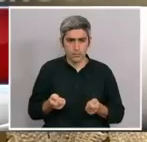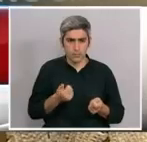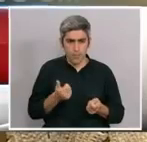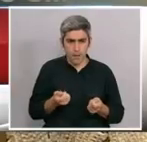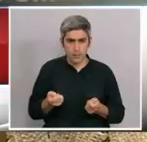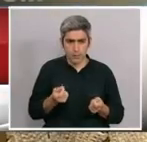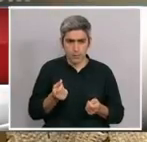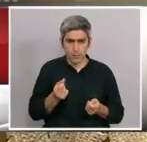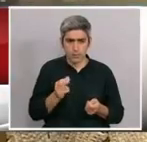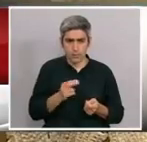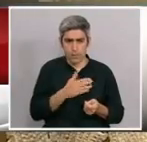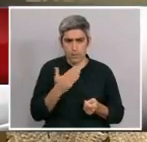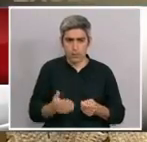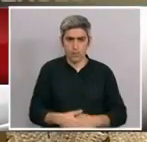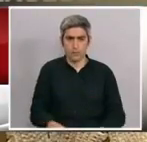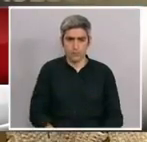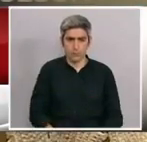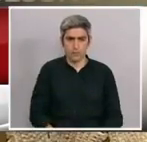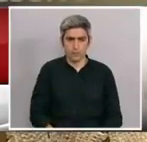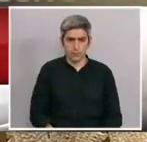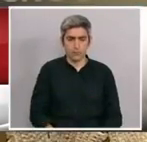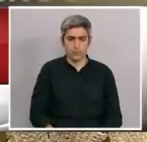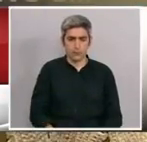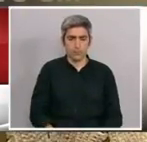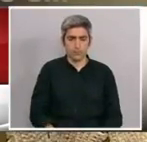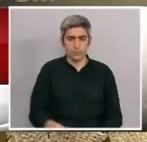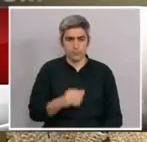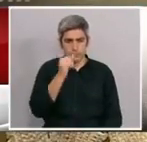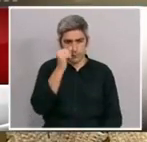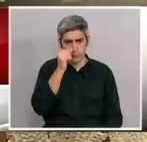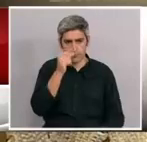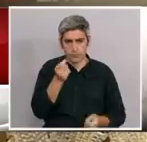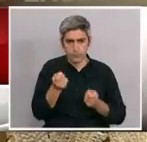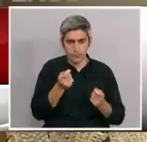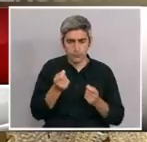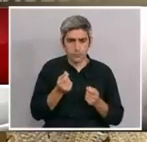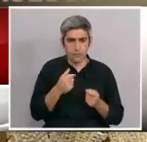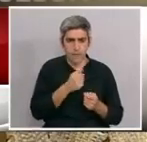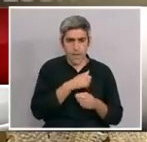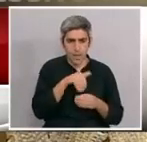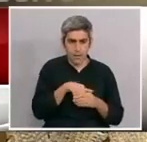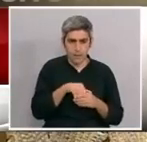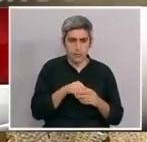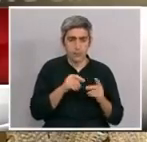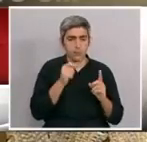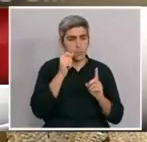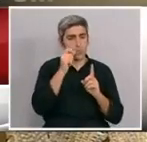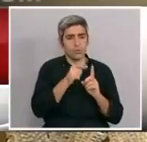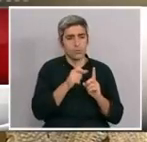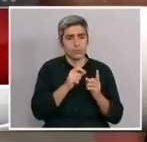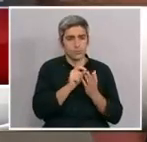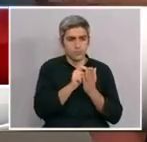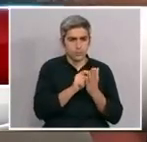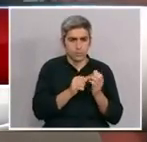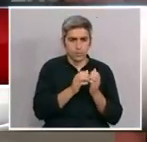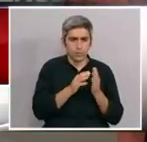Que o governar. Tinha que o governar. Ele fazia essa gestão das finanças domésticas? Ele assentava tudo.